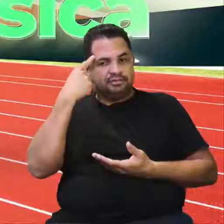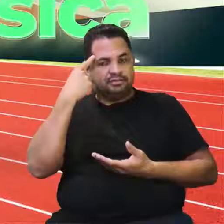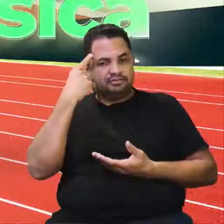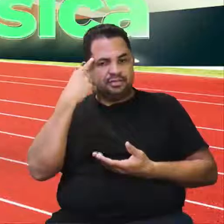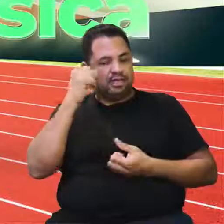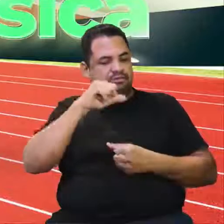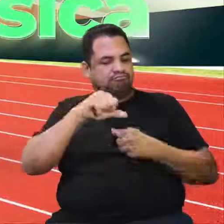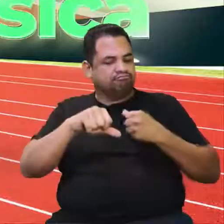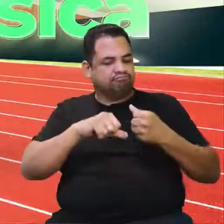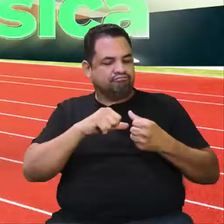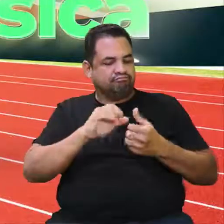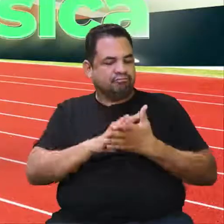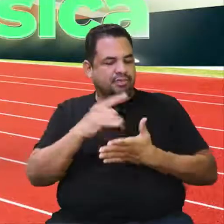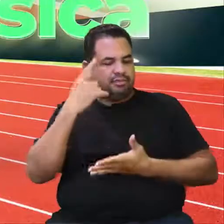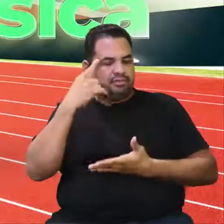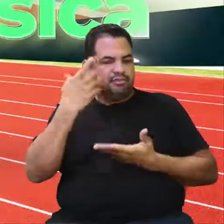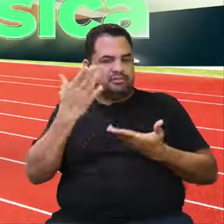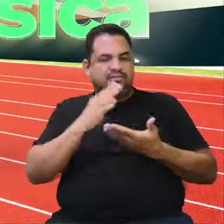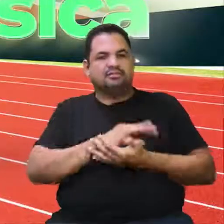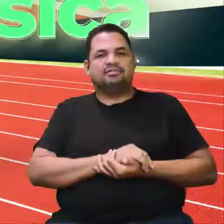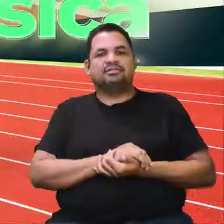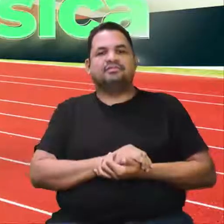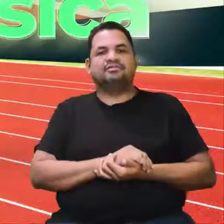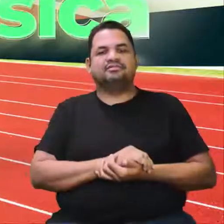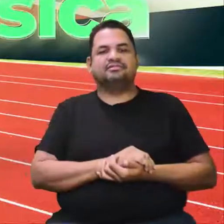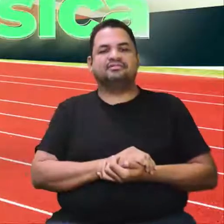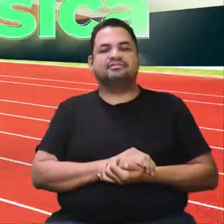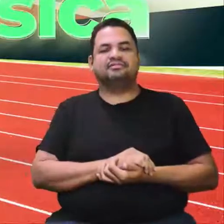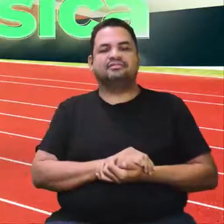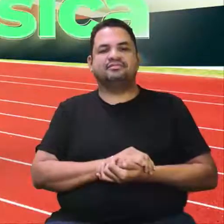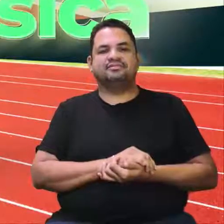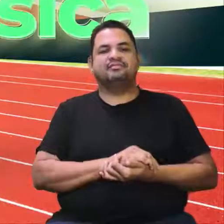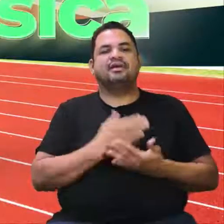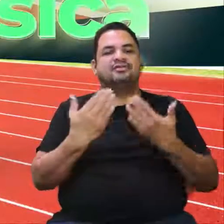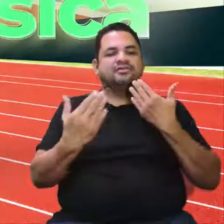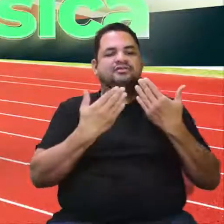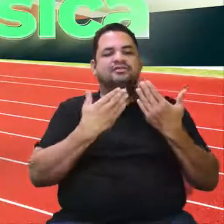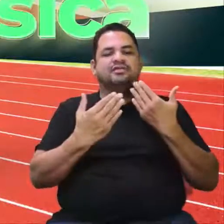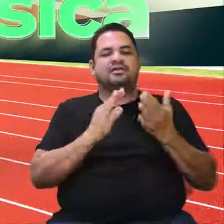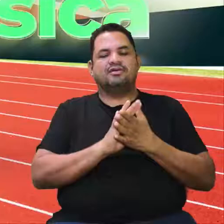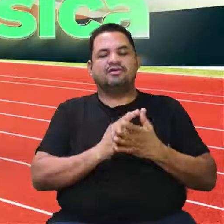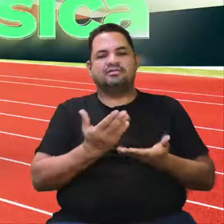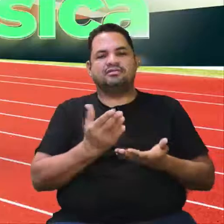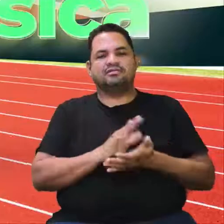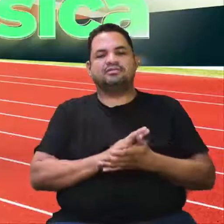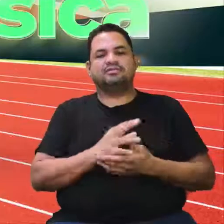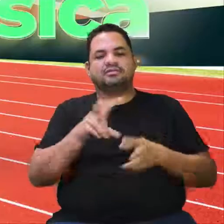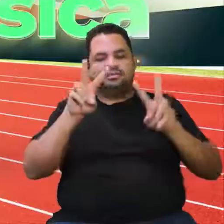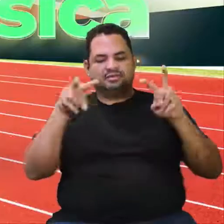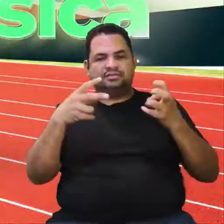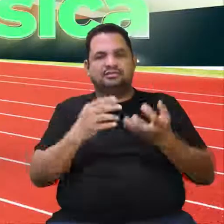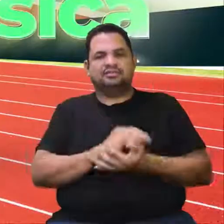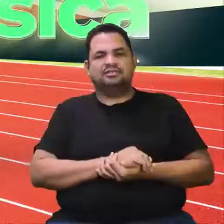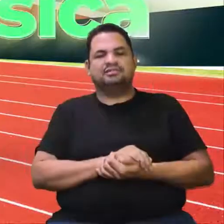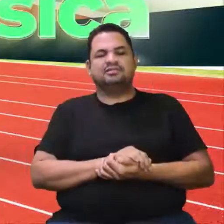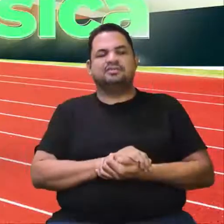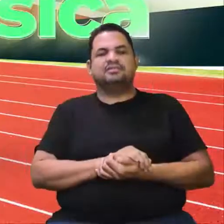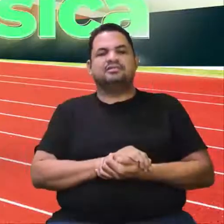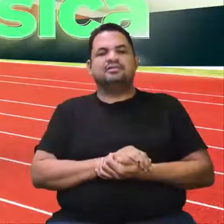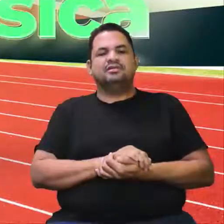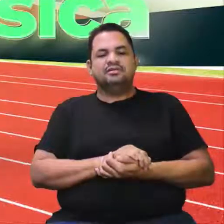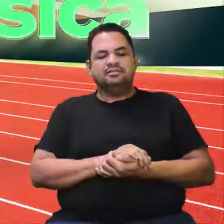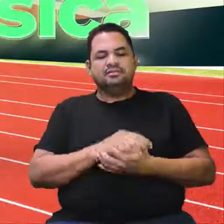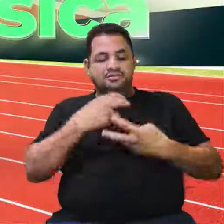mas mudei de ideia, graças a Deus, né? Mas é algo que dialoga diretamente com a gente, essa aula, esse assunto, né? E a gente